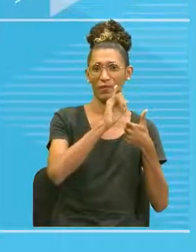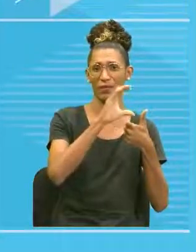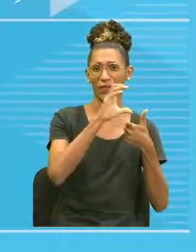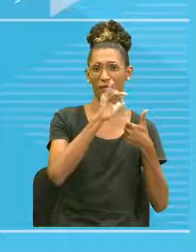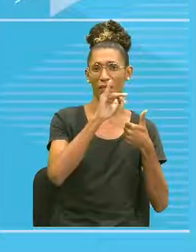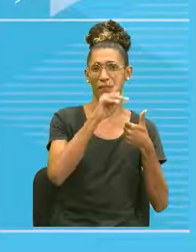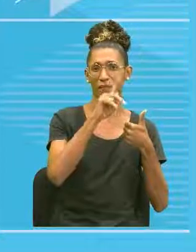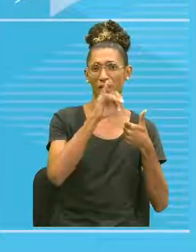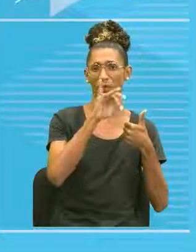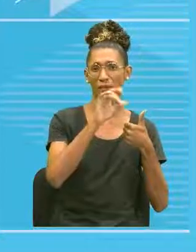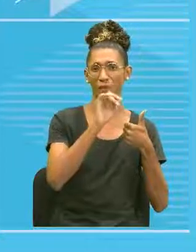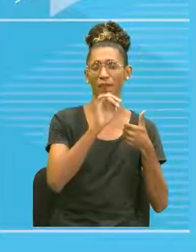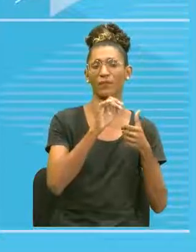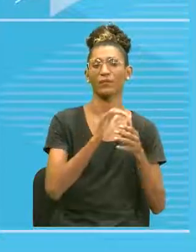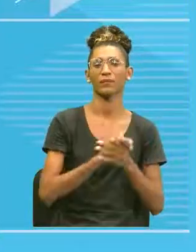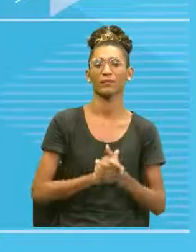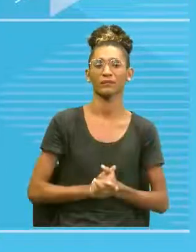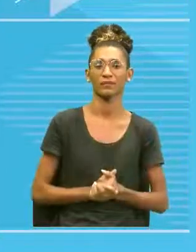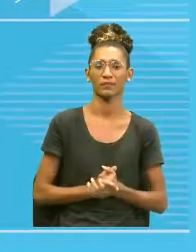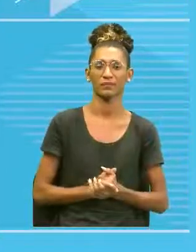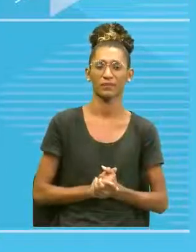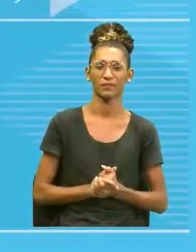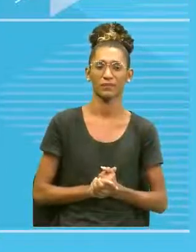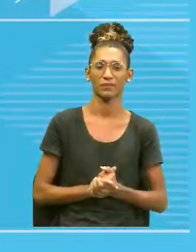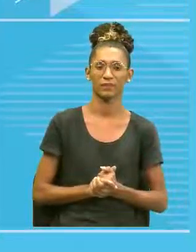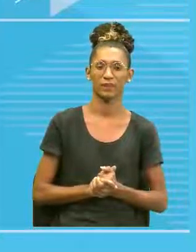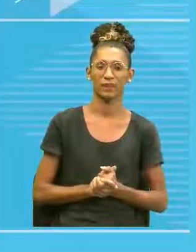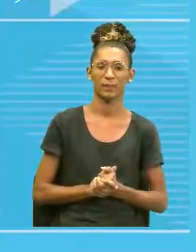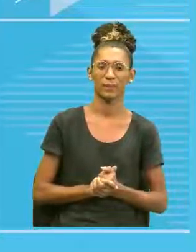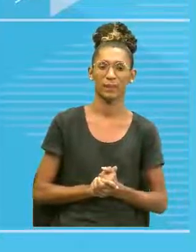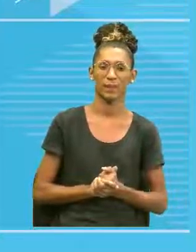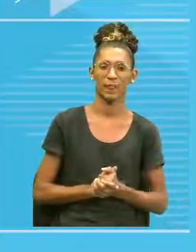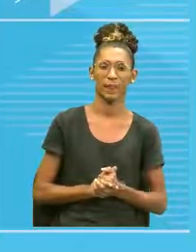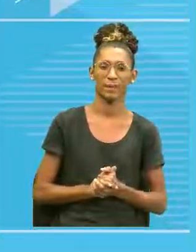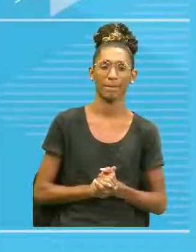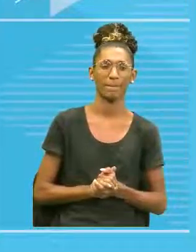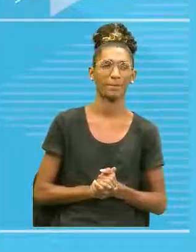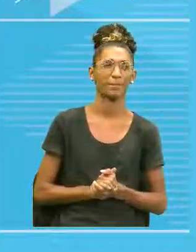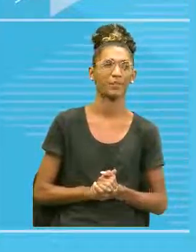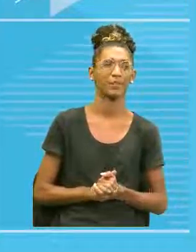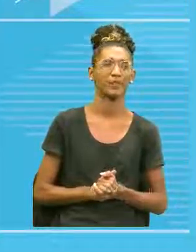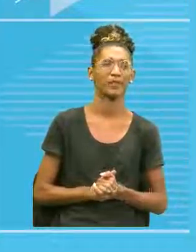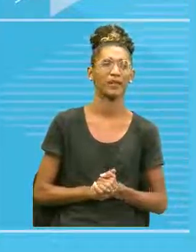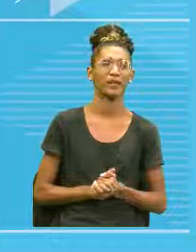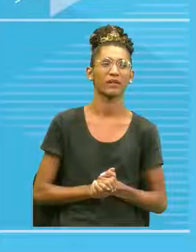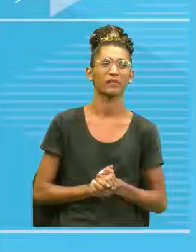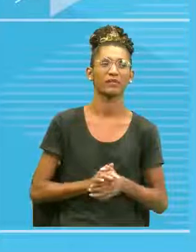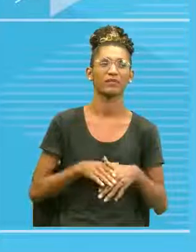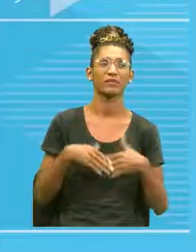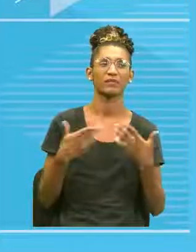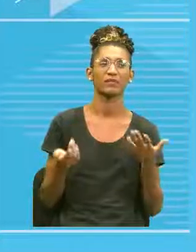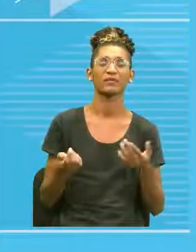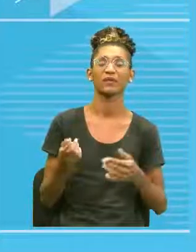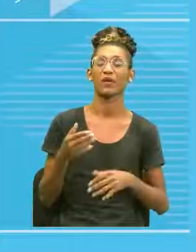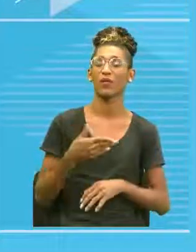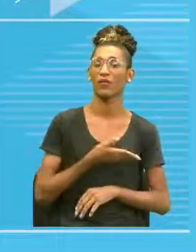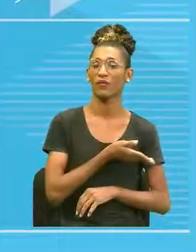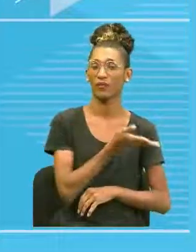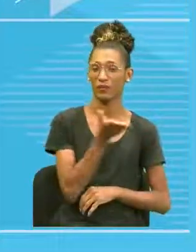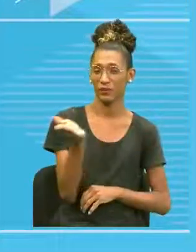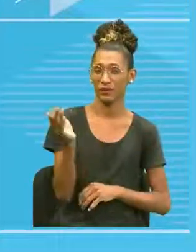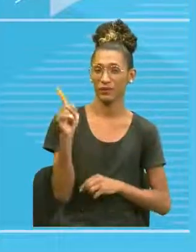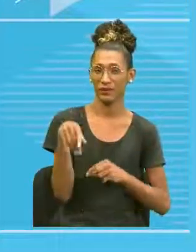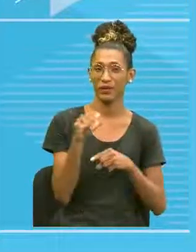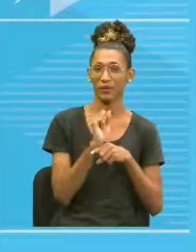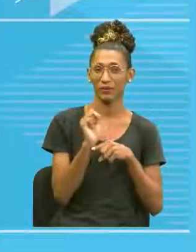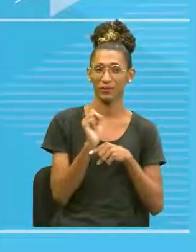forma impessoal e se nunca aí ó bolso outros que é um sujeito